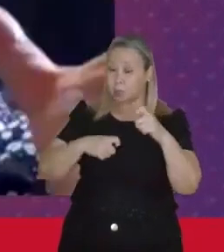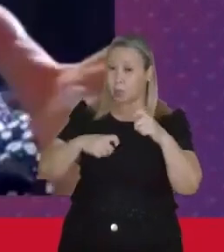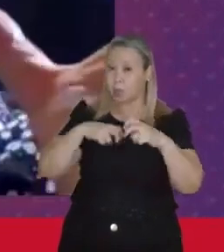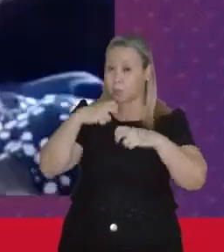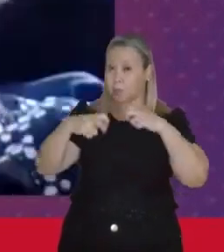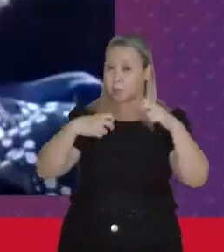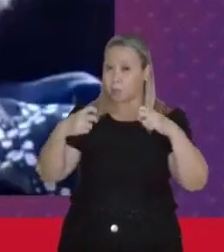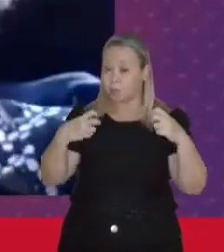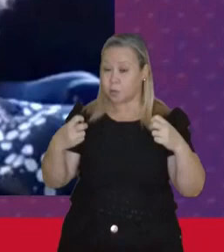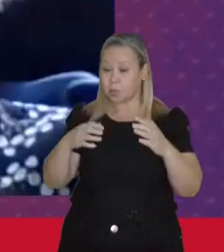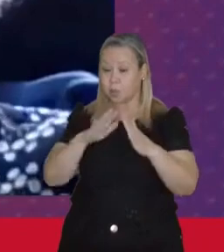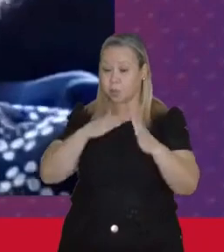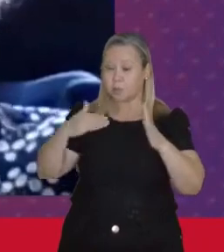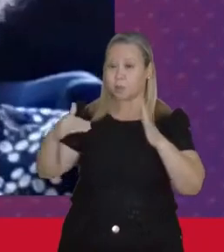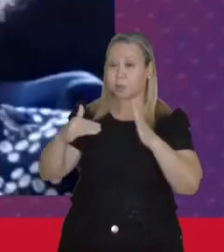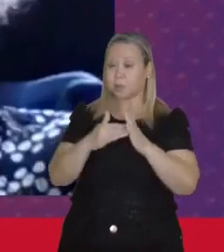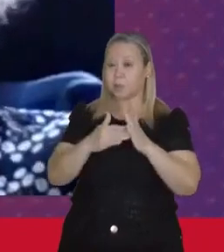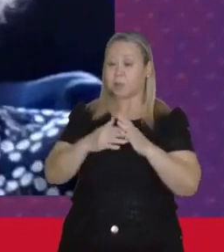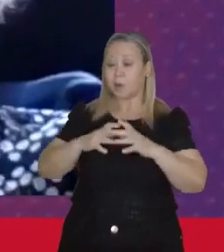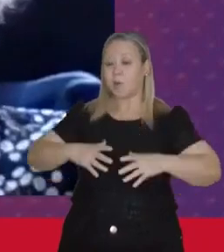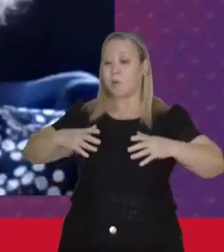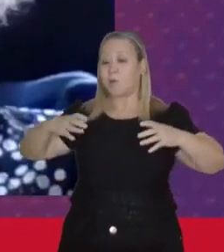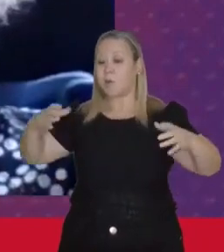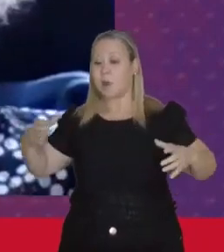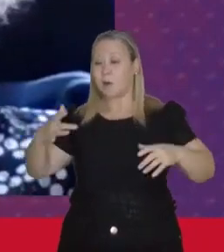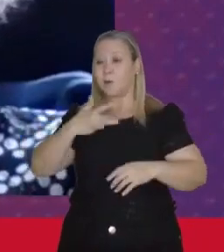maior de saúde integral da mulher.